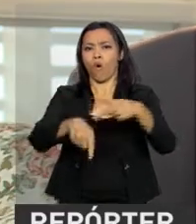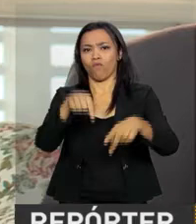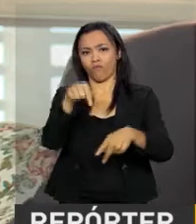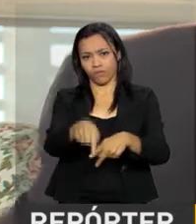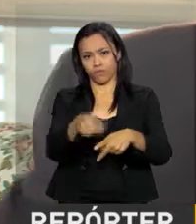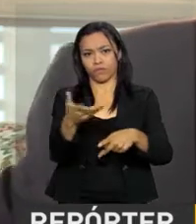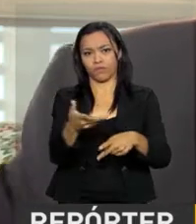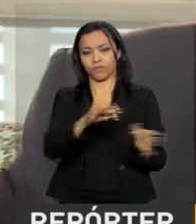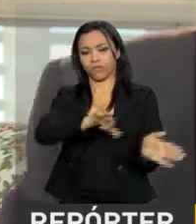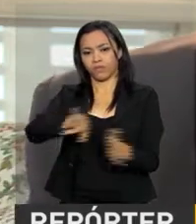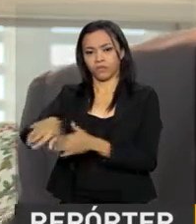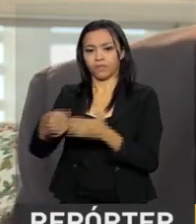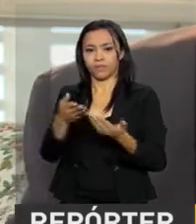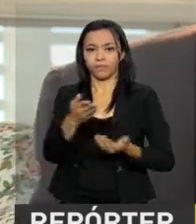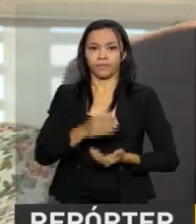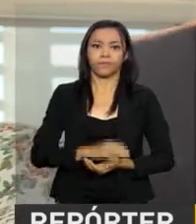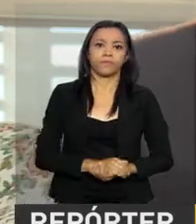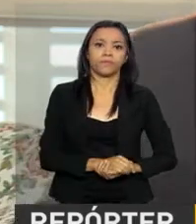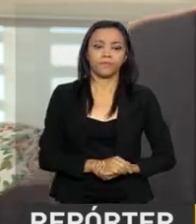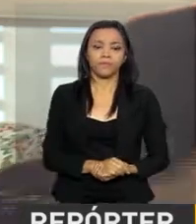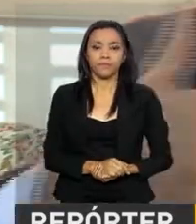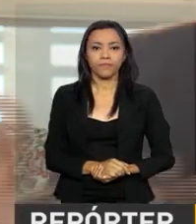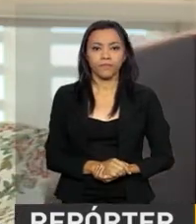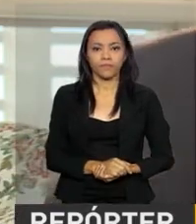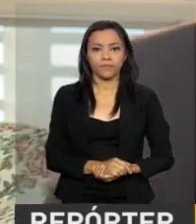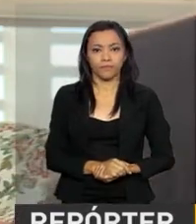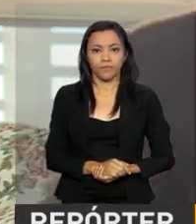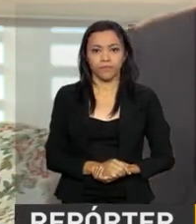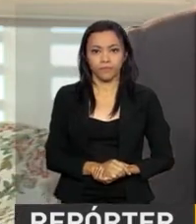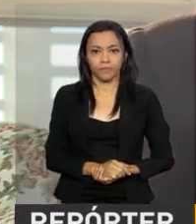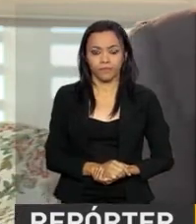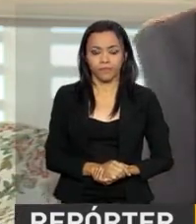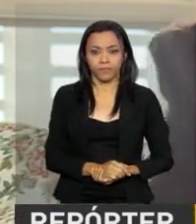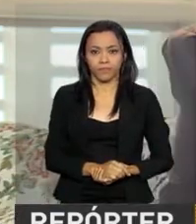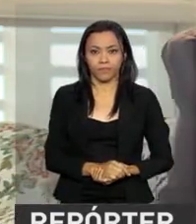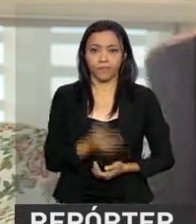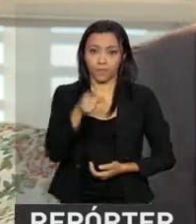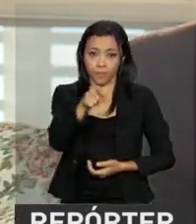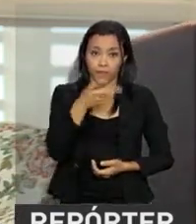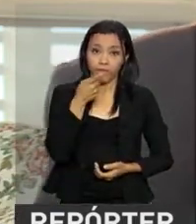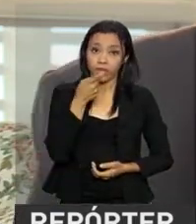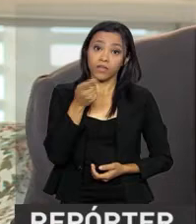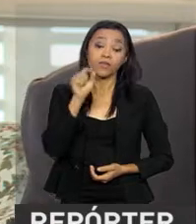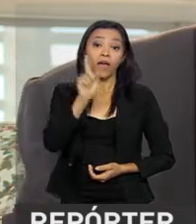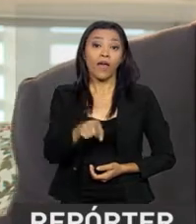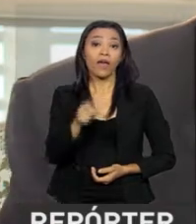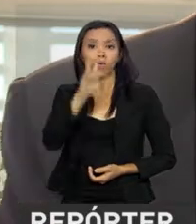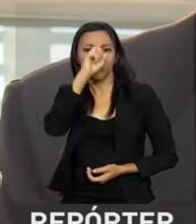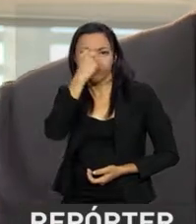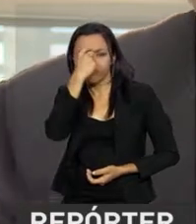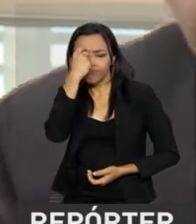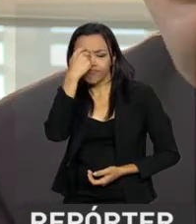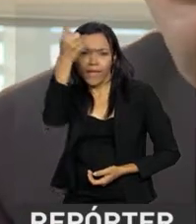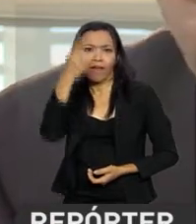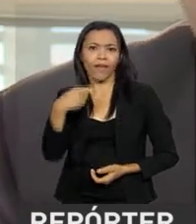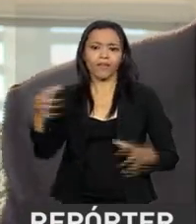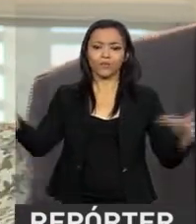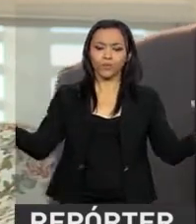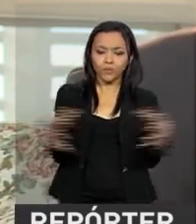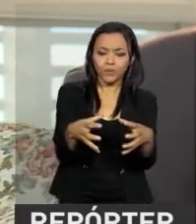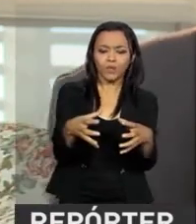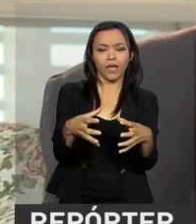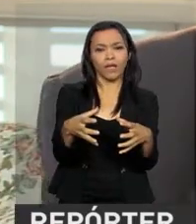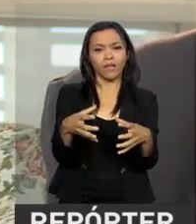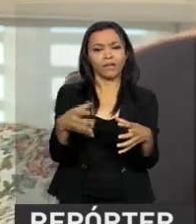kline aí peguei tb dá basicamente a idéia é se juntar e levar adiante tudo que já foi feito